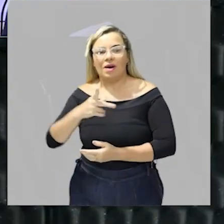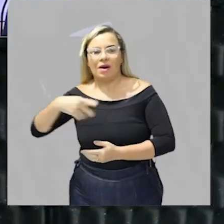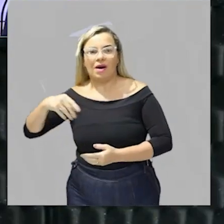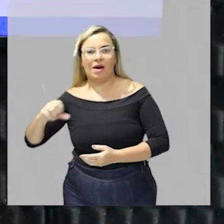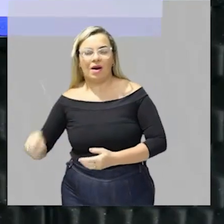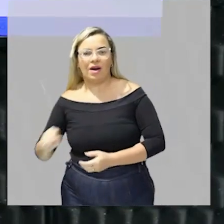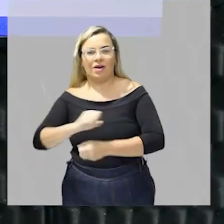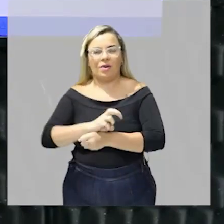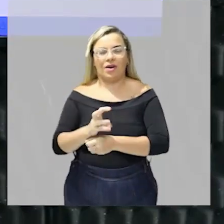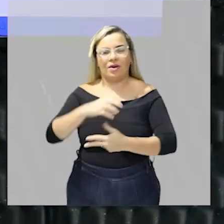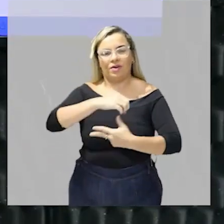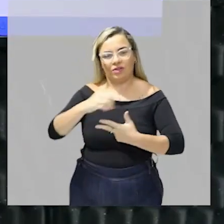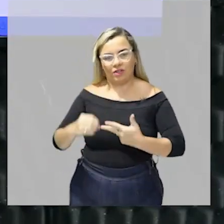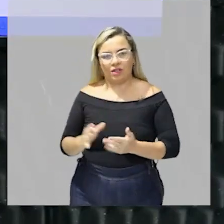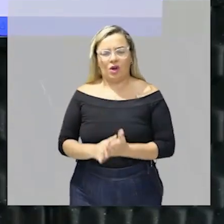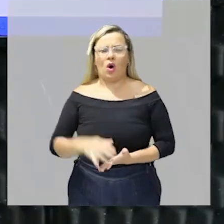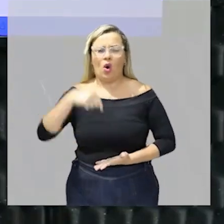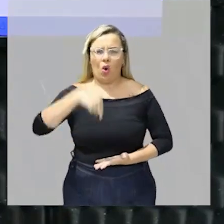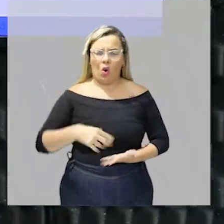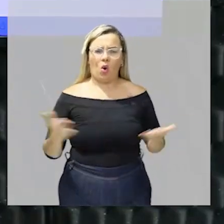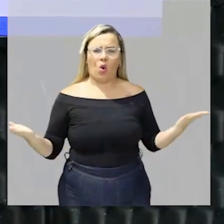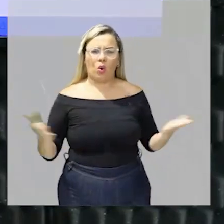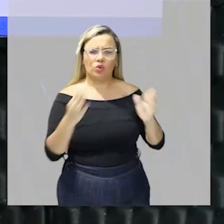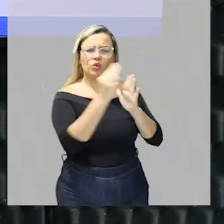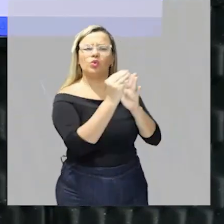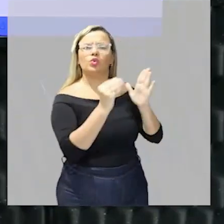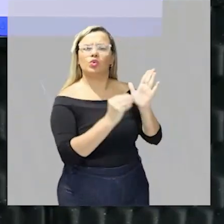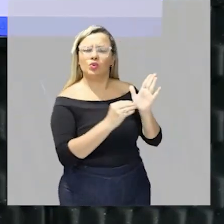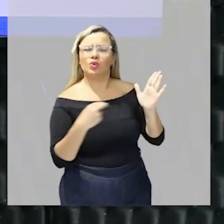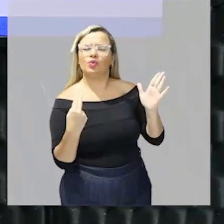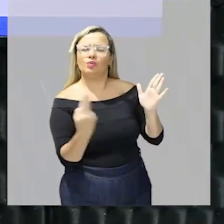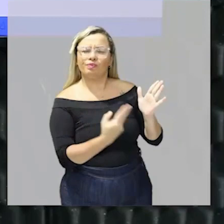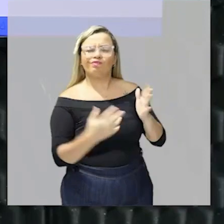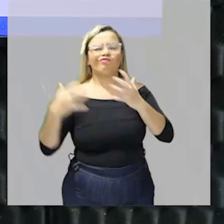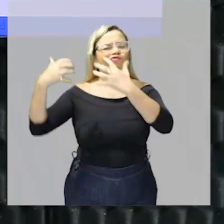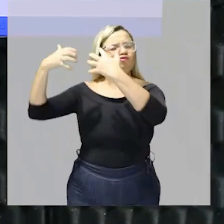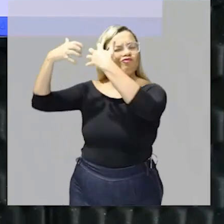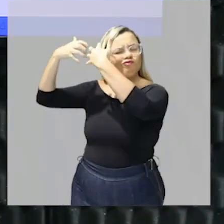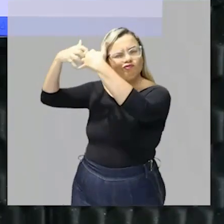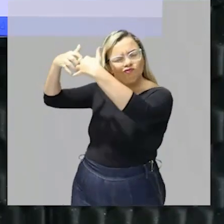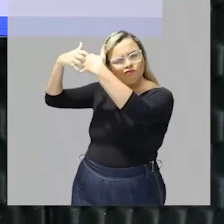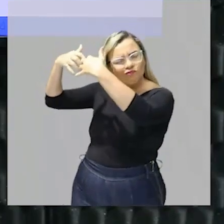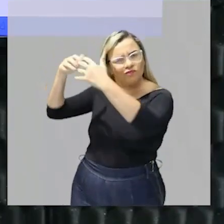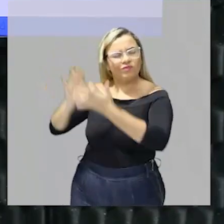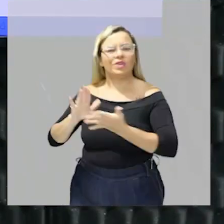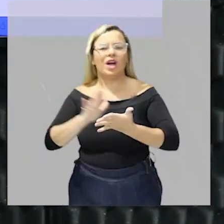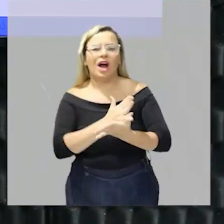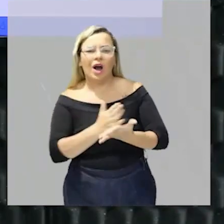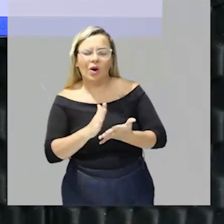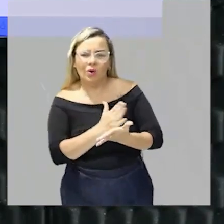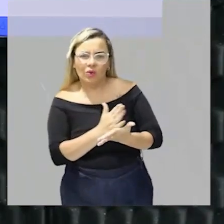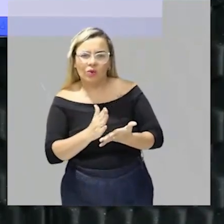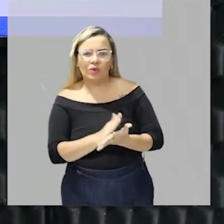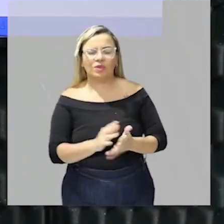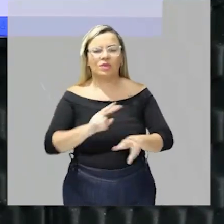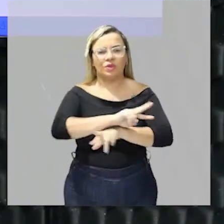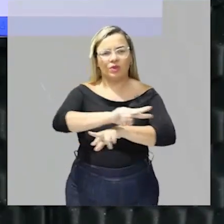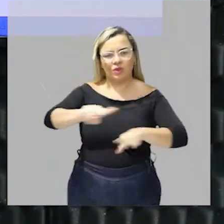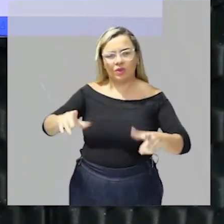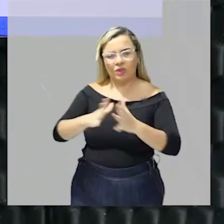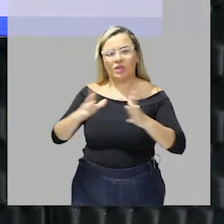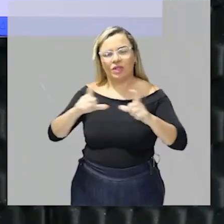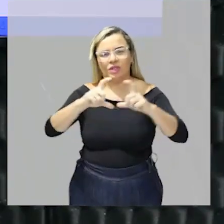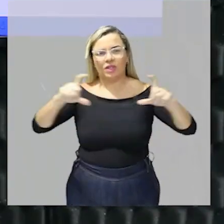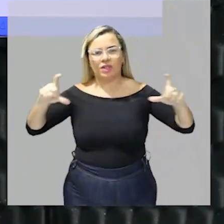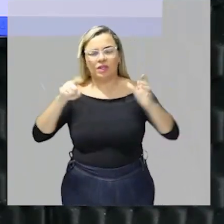Enem. Na aula de hoje, nós iremos refletir sobre algumas questões e alguns